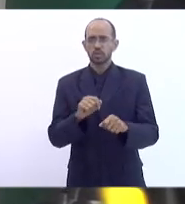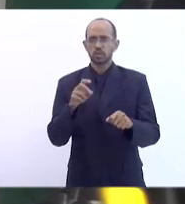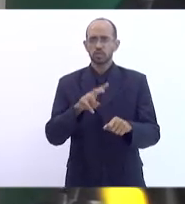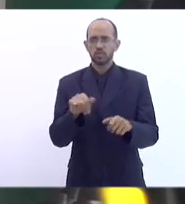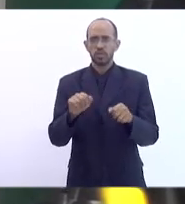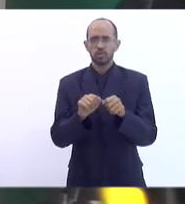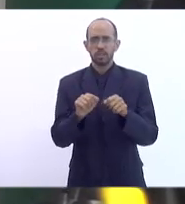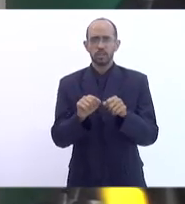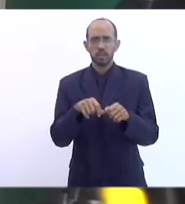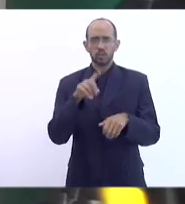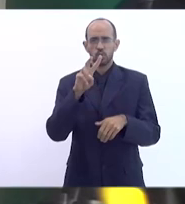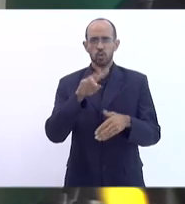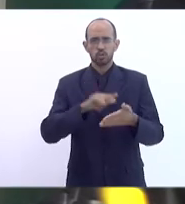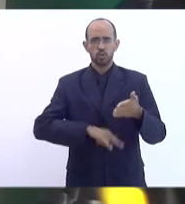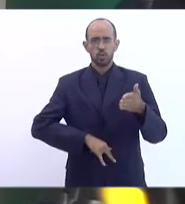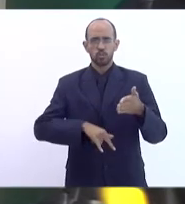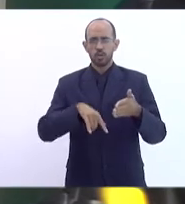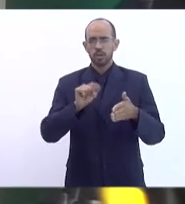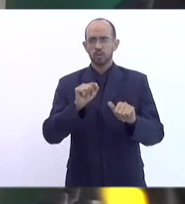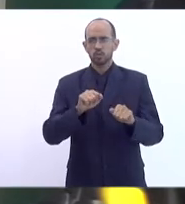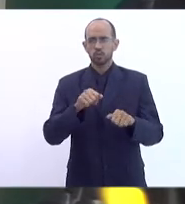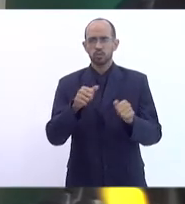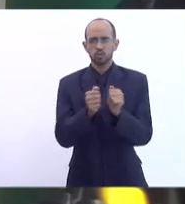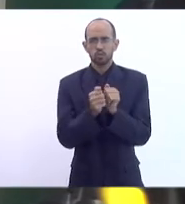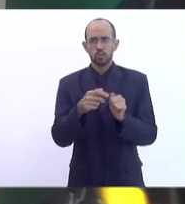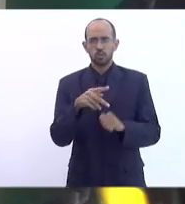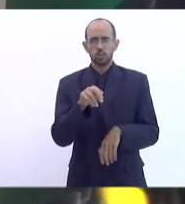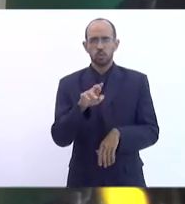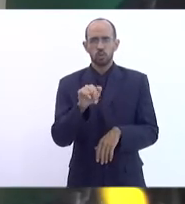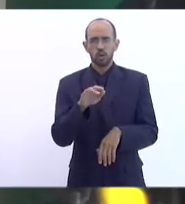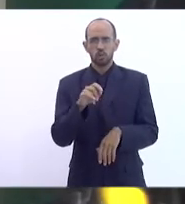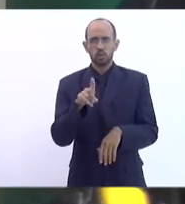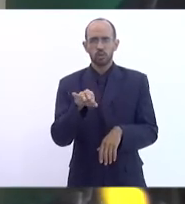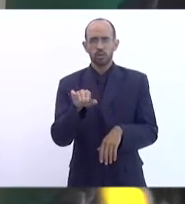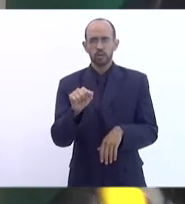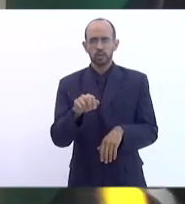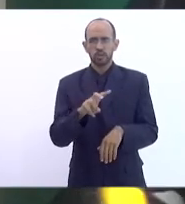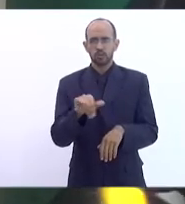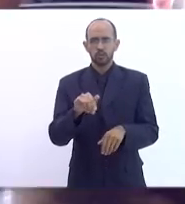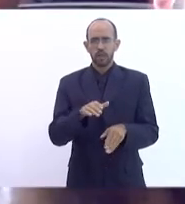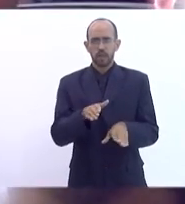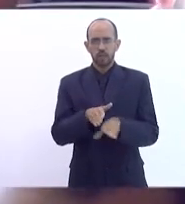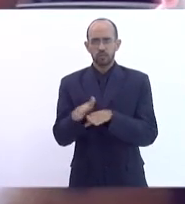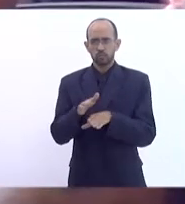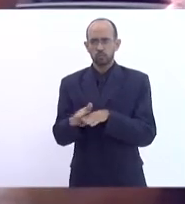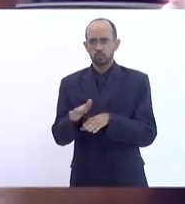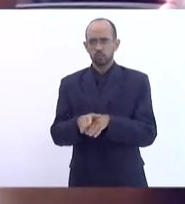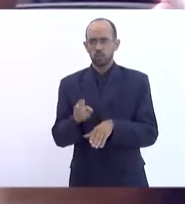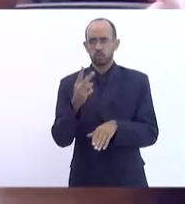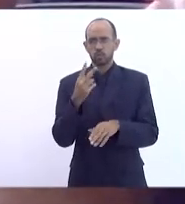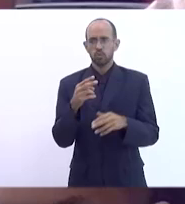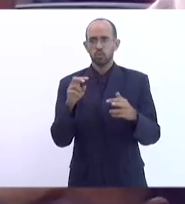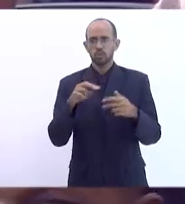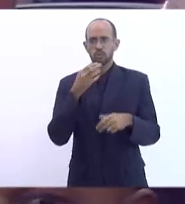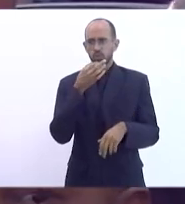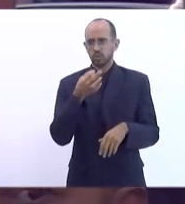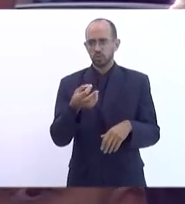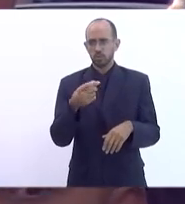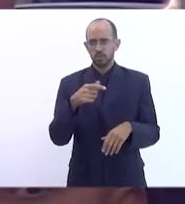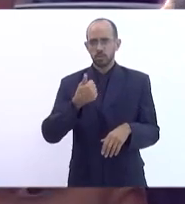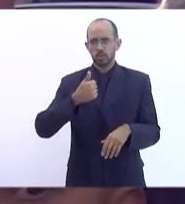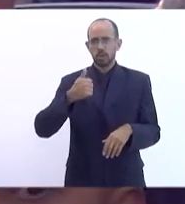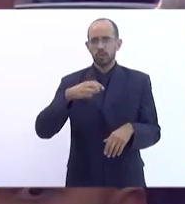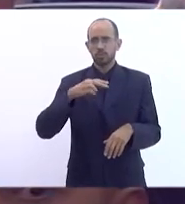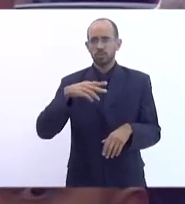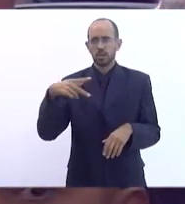em nome da Assembleia Legislativa através da procuradoria que vai dar instrução com dois fatos novos primeira recomendação do ministério público